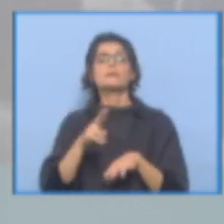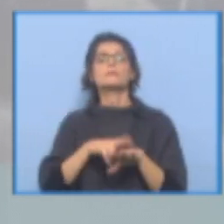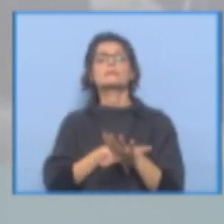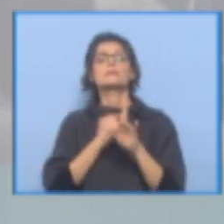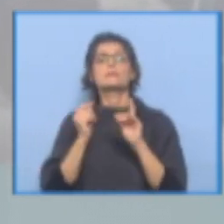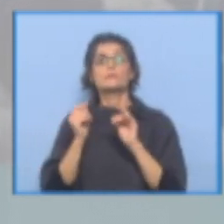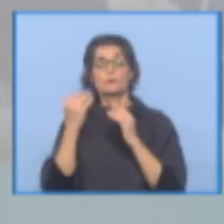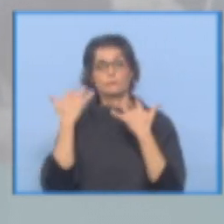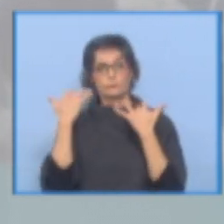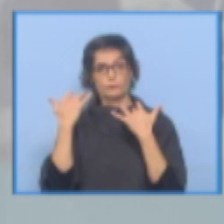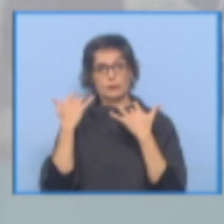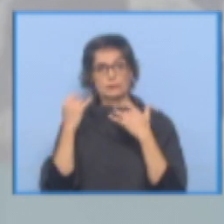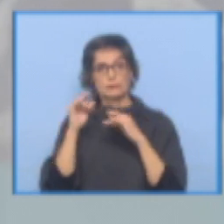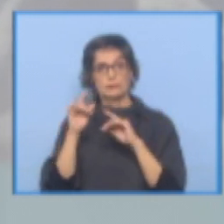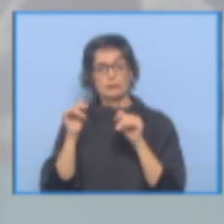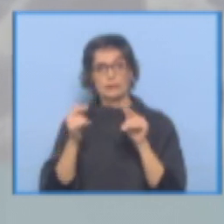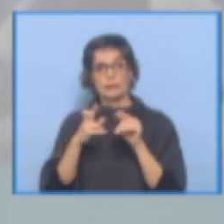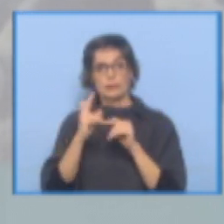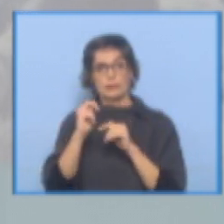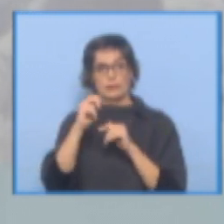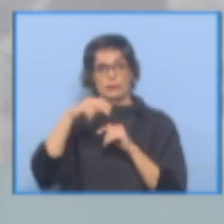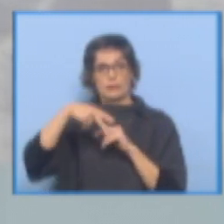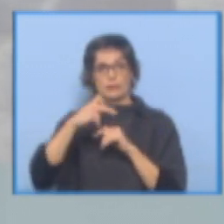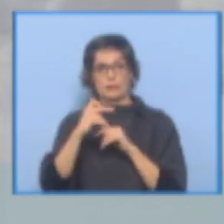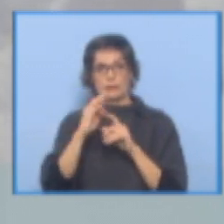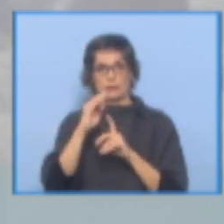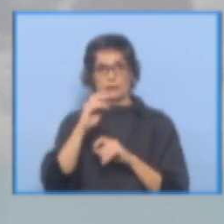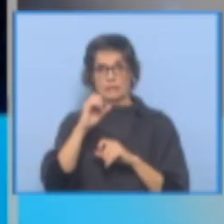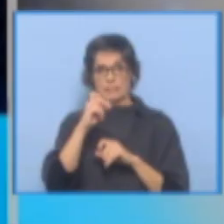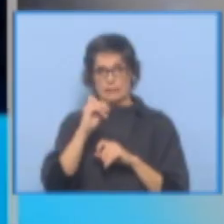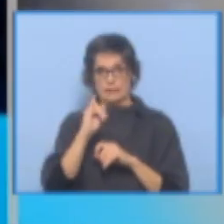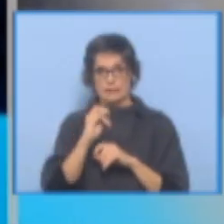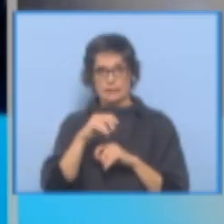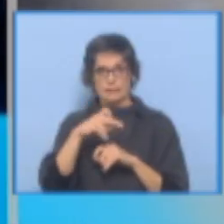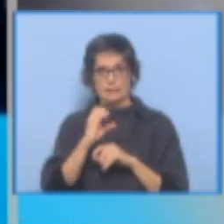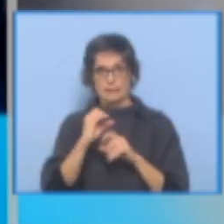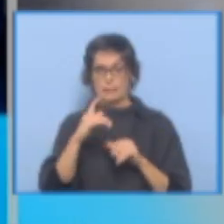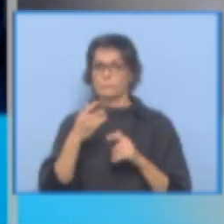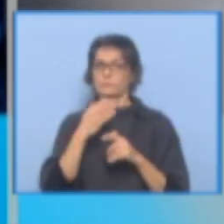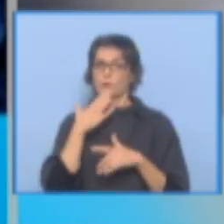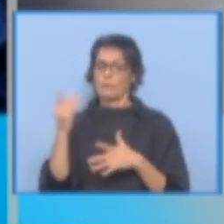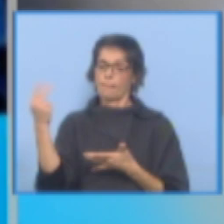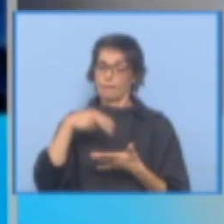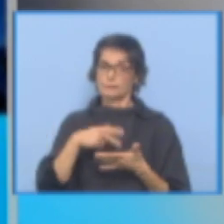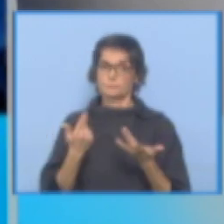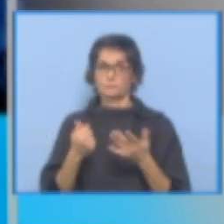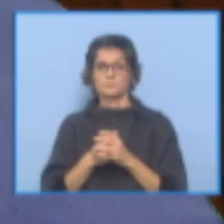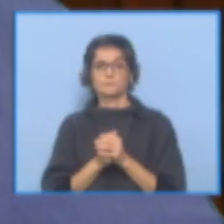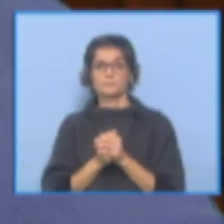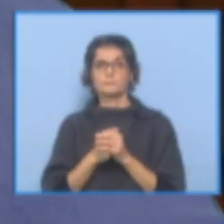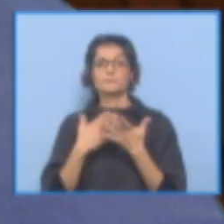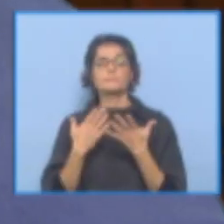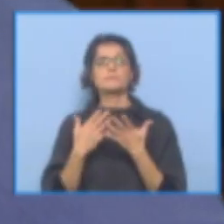da Renascença, a propósito da abertura do ano judicial. Graça, boa tarde. Obrigado por estar neste programa. Já lá vamos